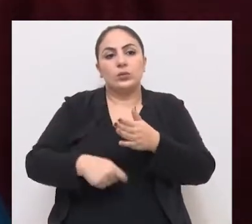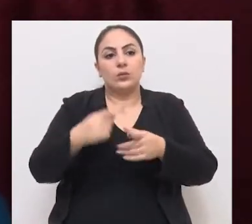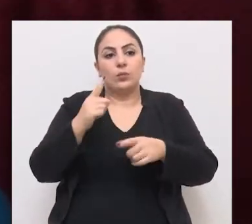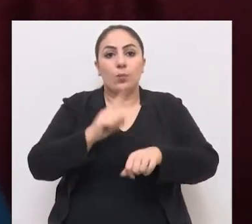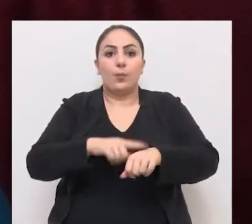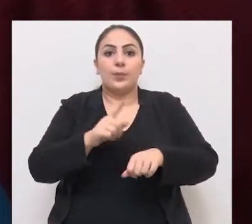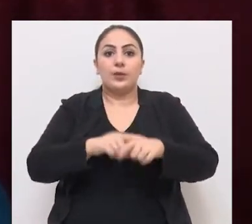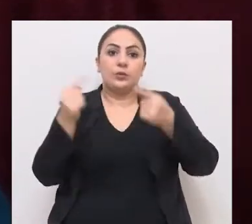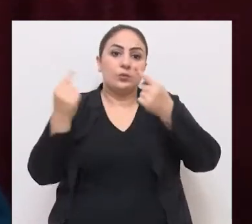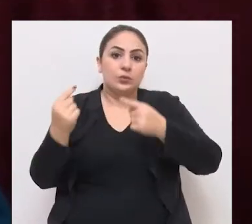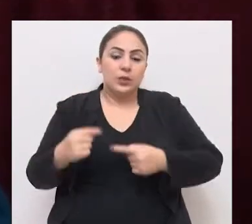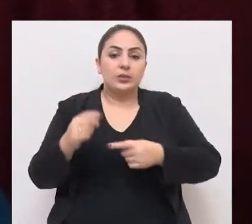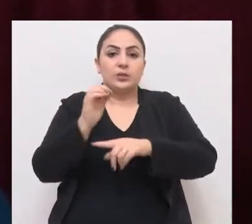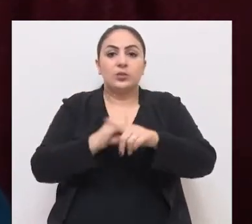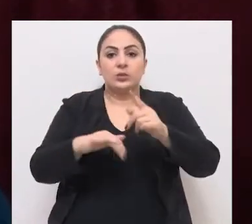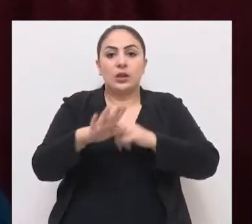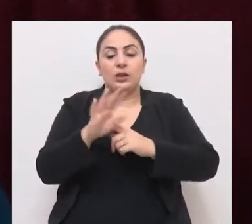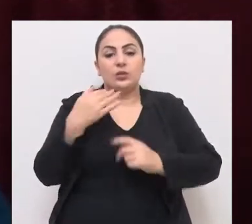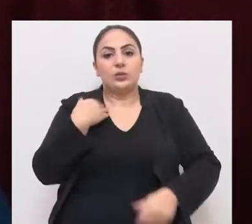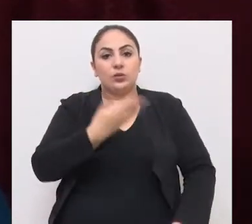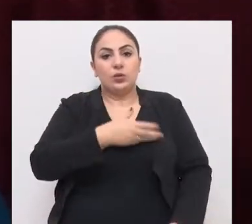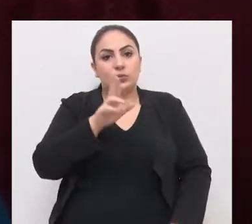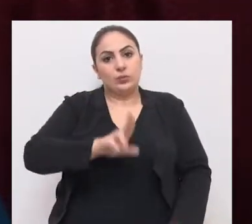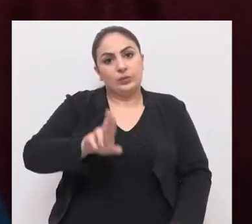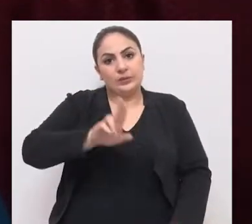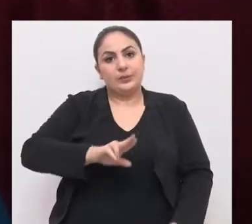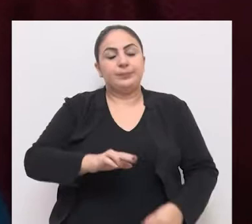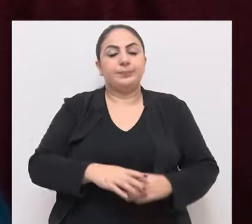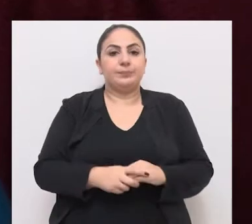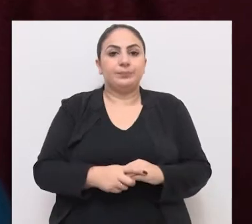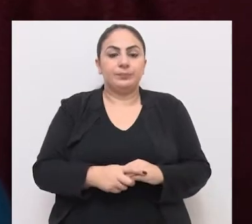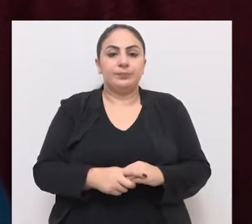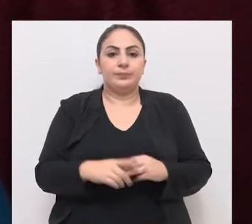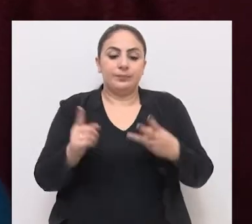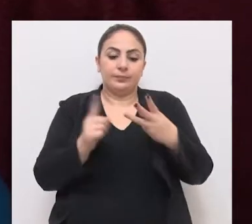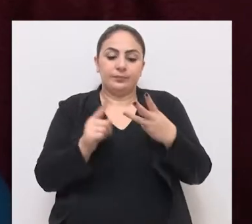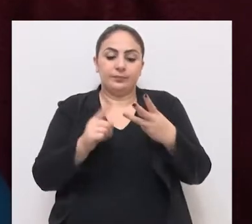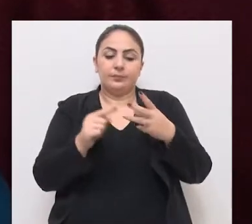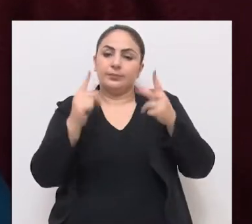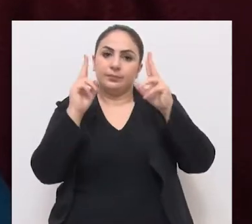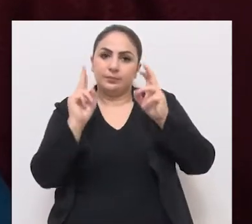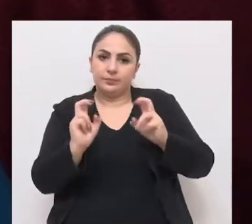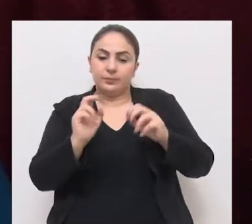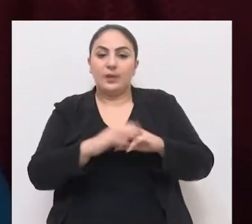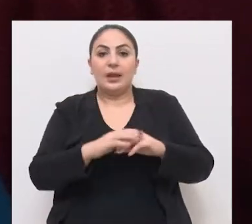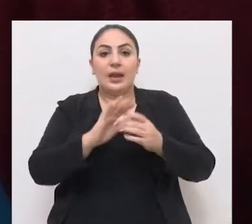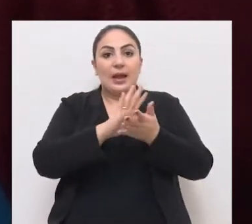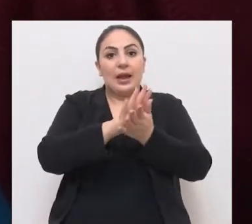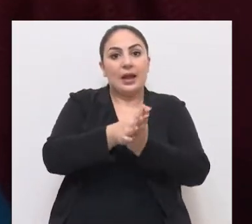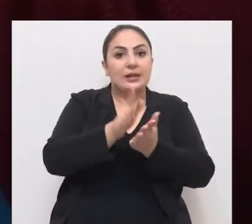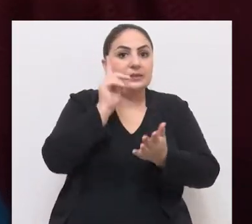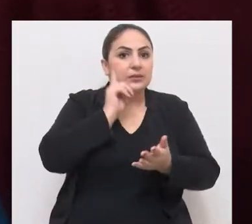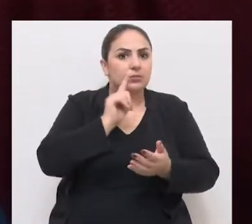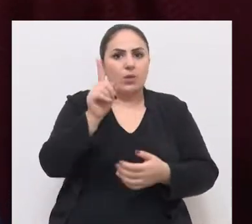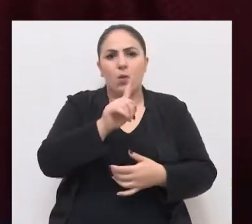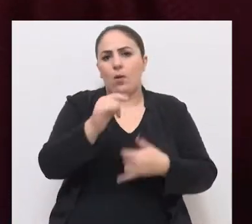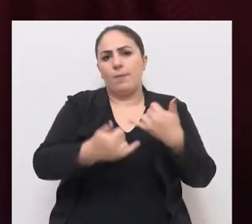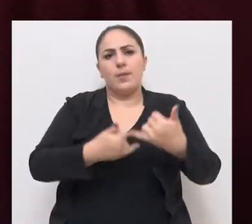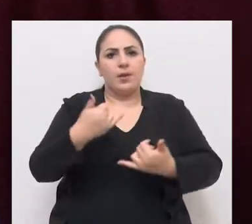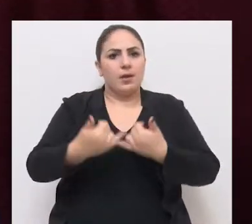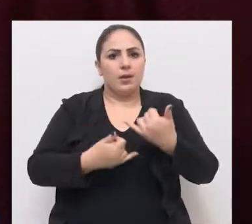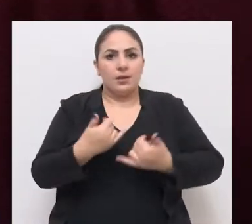a partir do lugar estrutural da sociedade que a gente ocupa. Terceiro ponto, racismo não